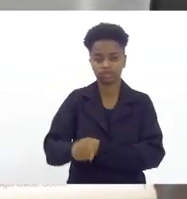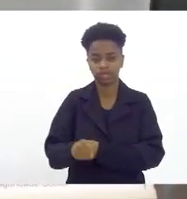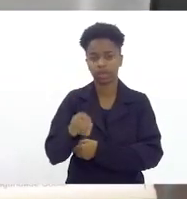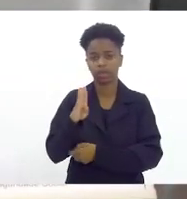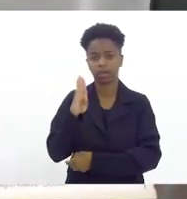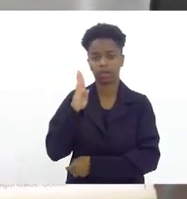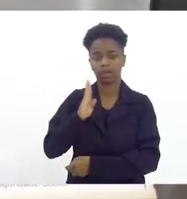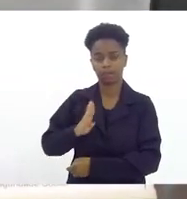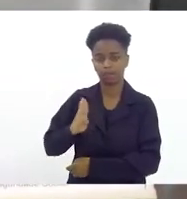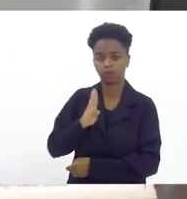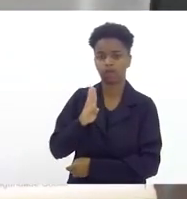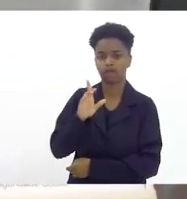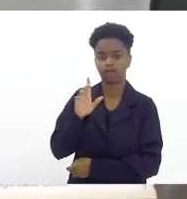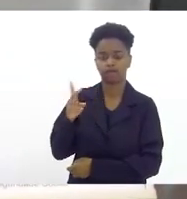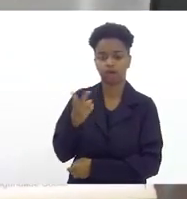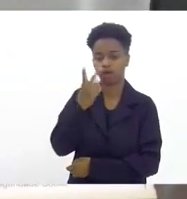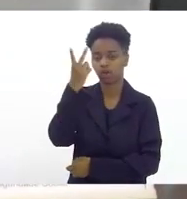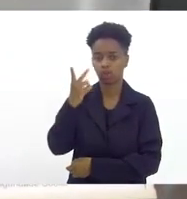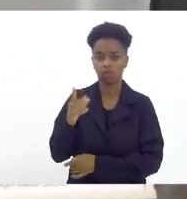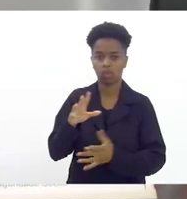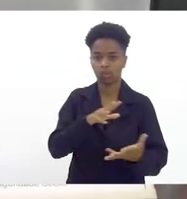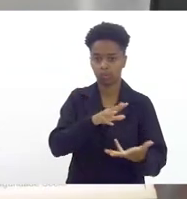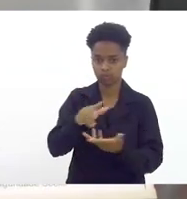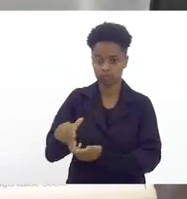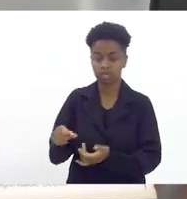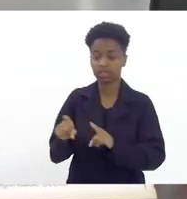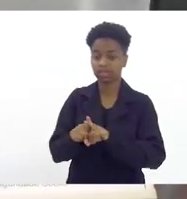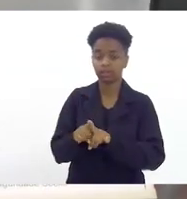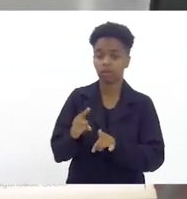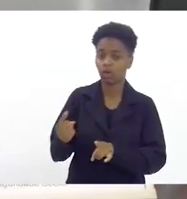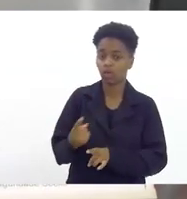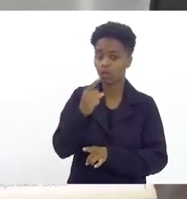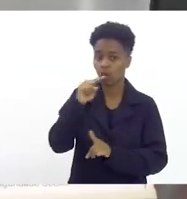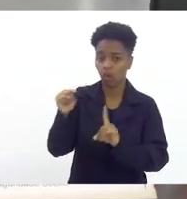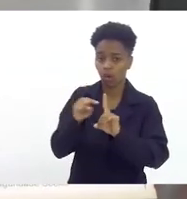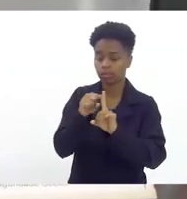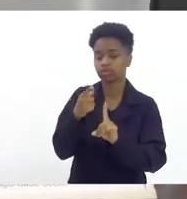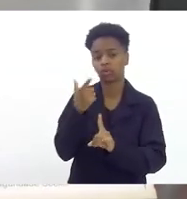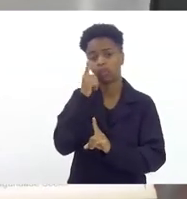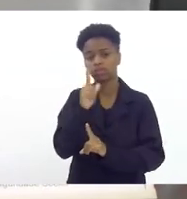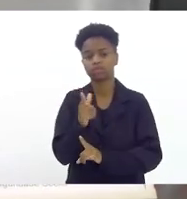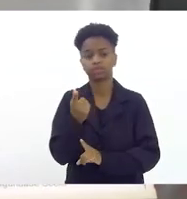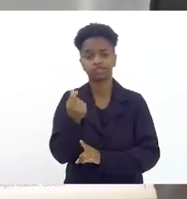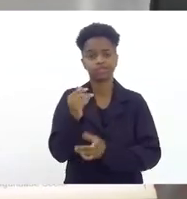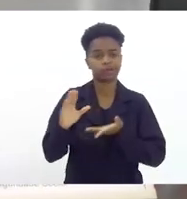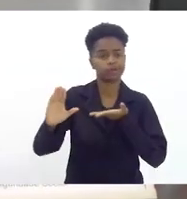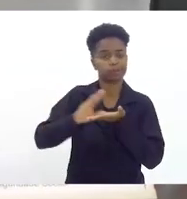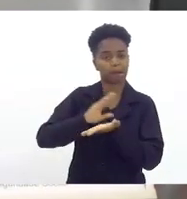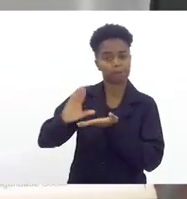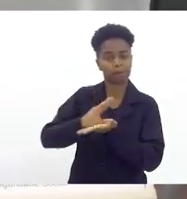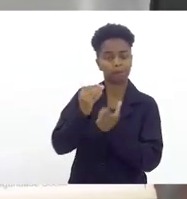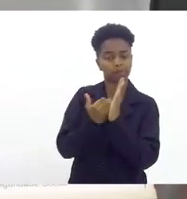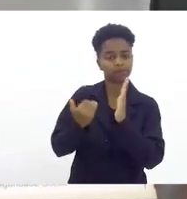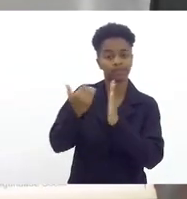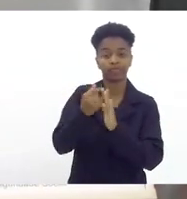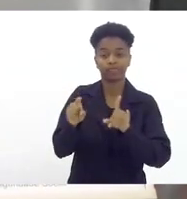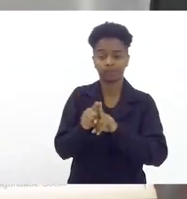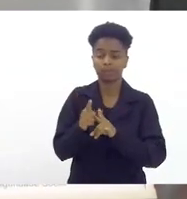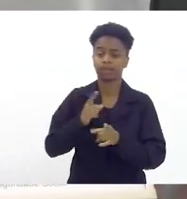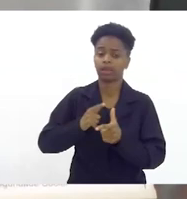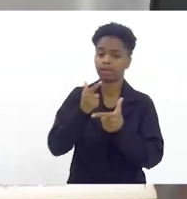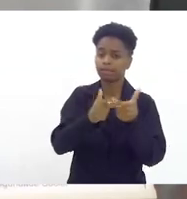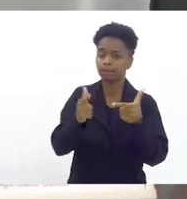bolsas de valores internacionais que tem como único objetivo a maximização dos lucros arretado o